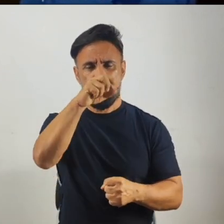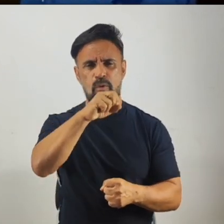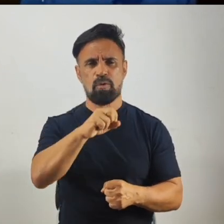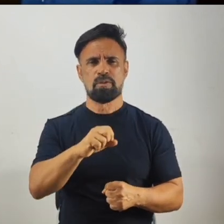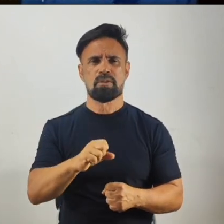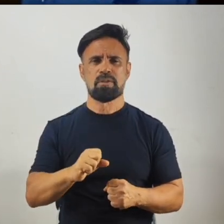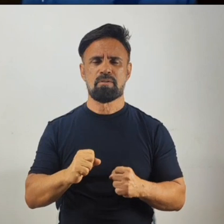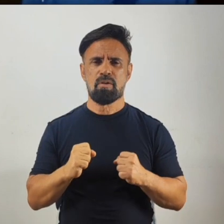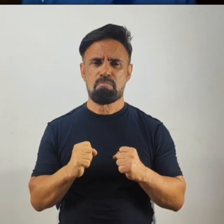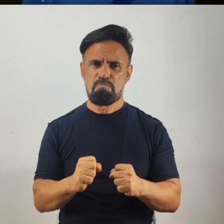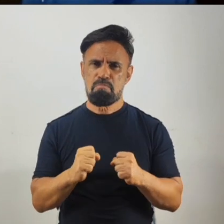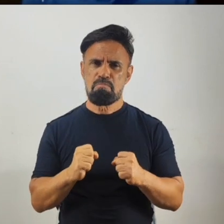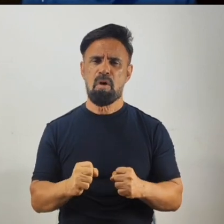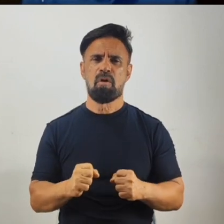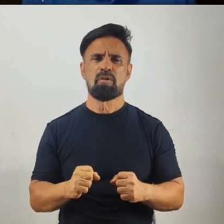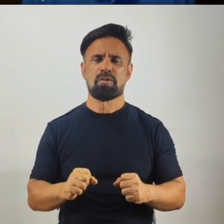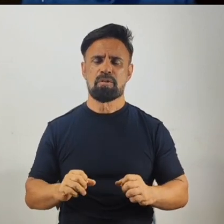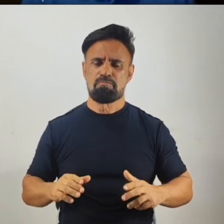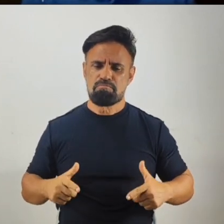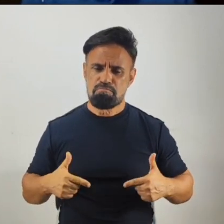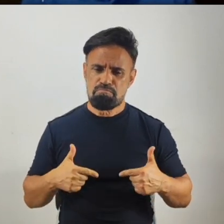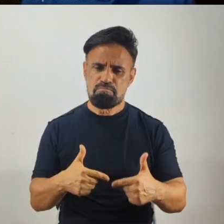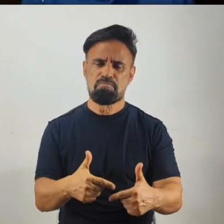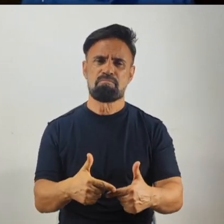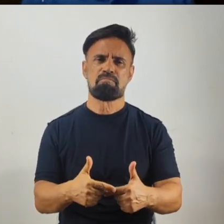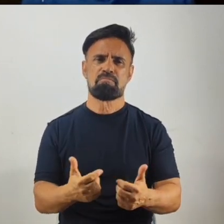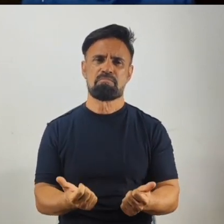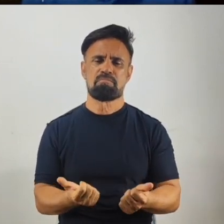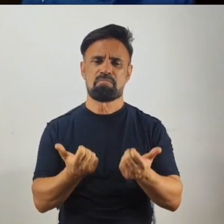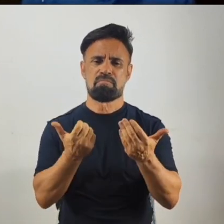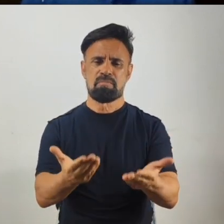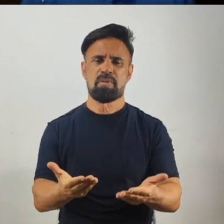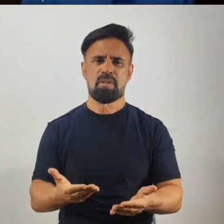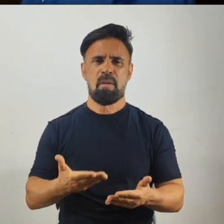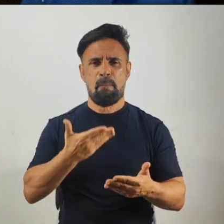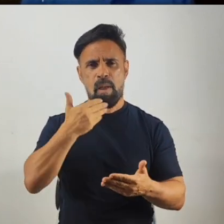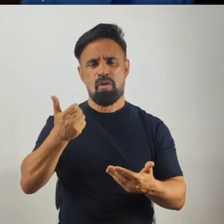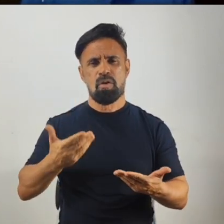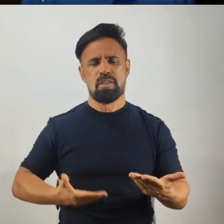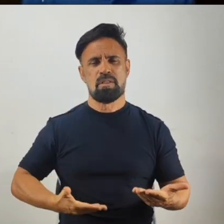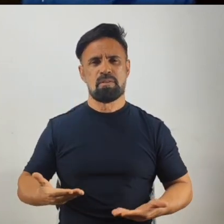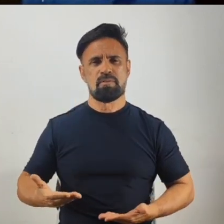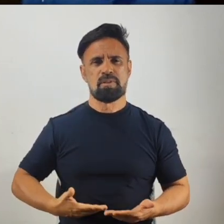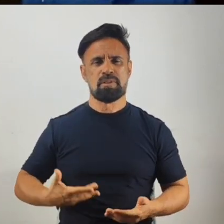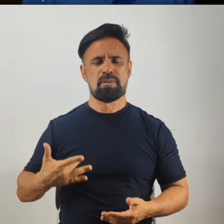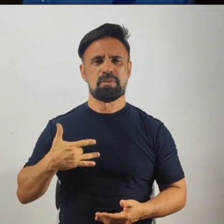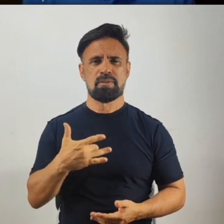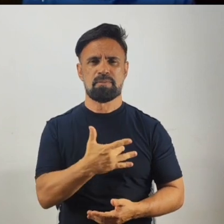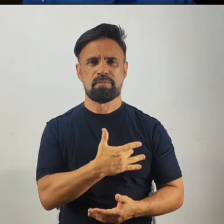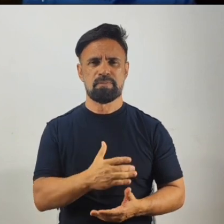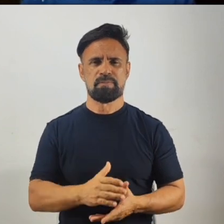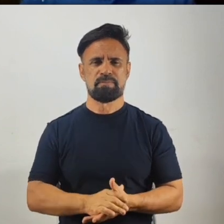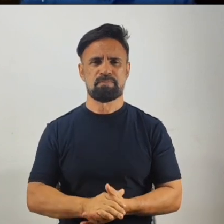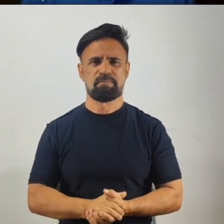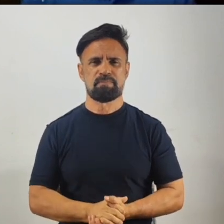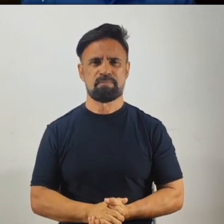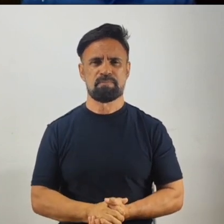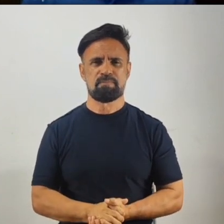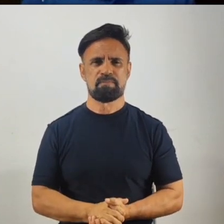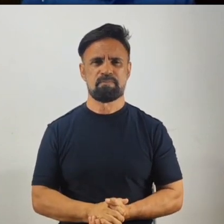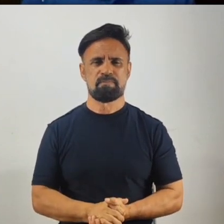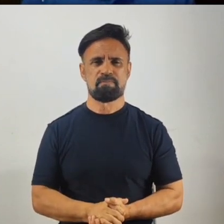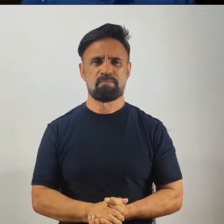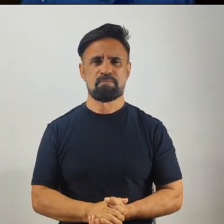de força daquilo que nós podemos fazer também pela boa prestação dos serviços